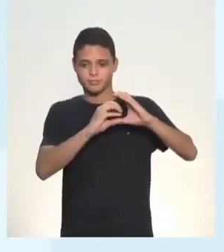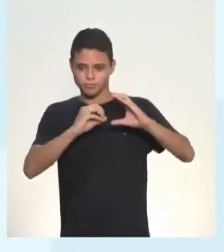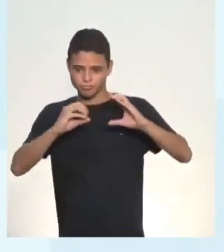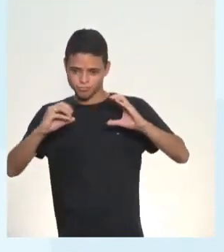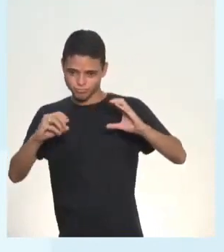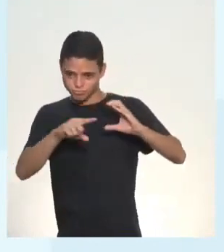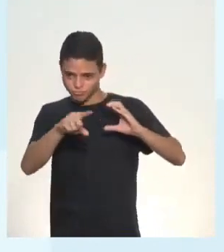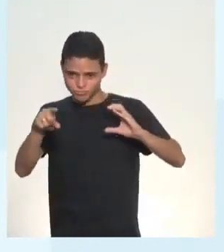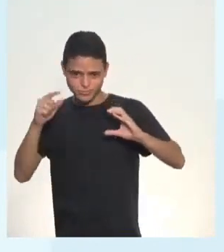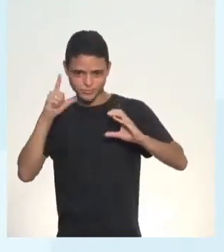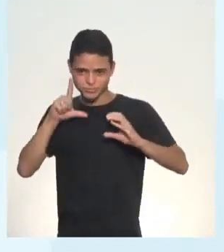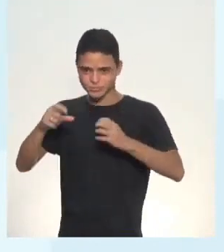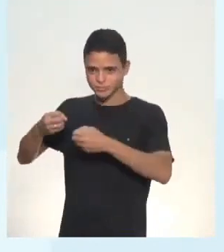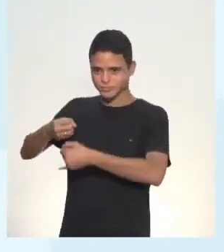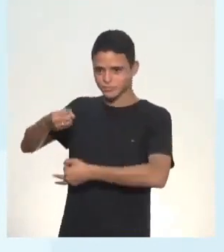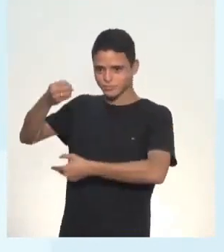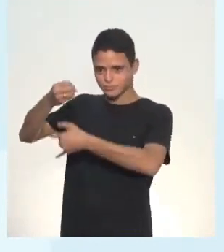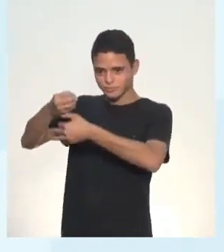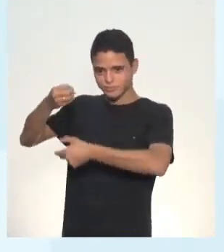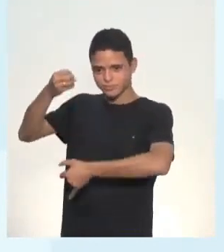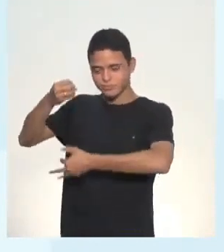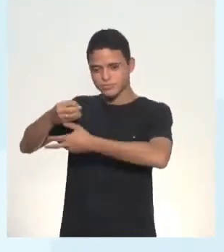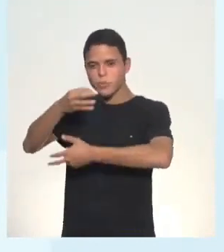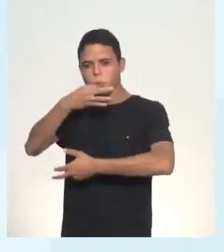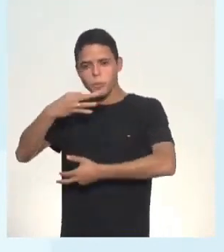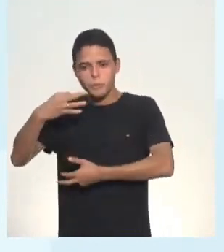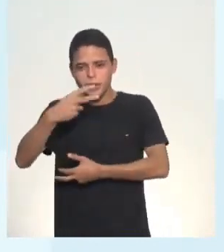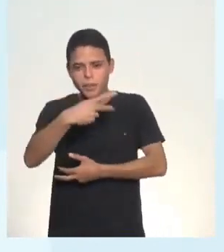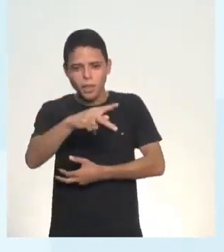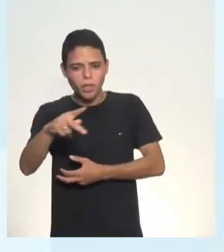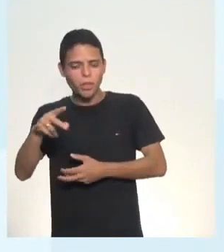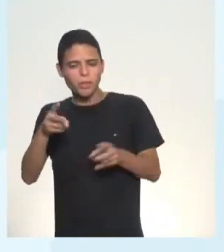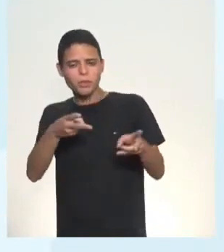aí no chat pra gente? Comentem o que vocês perceberam